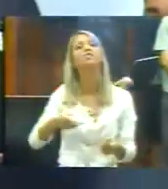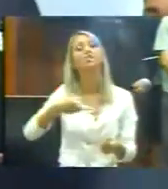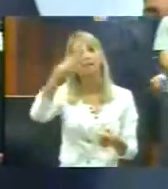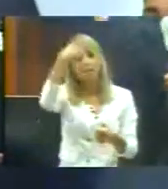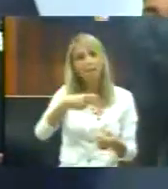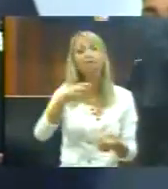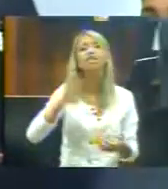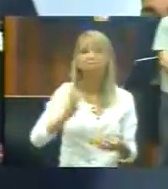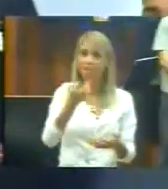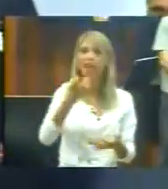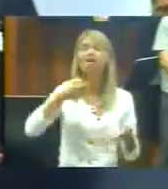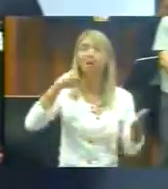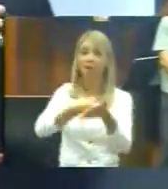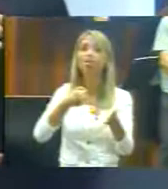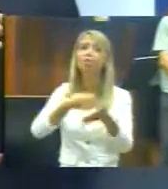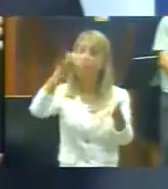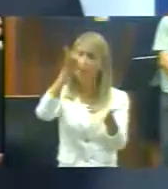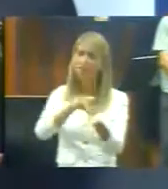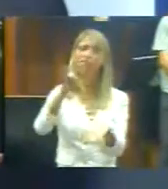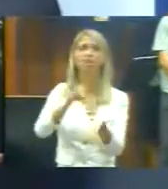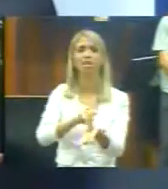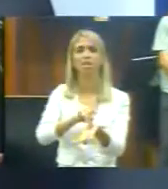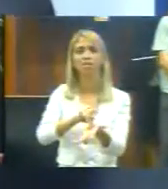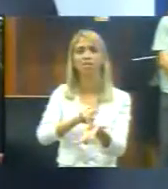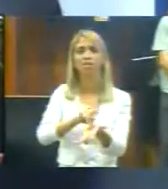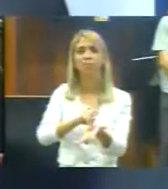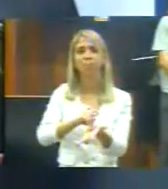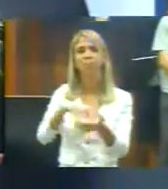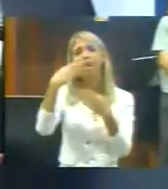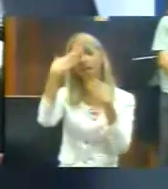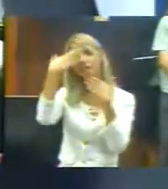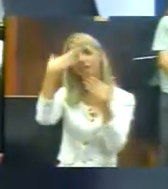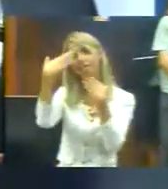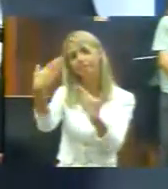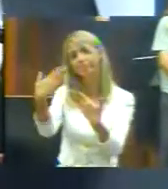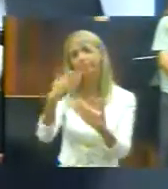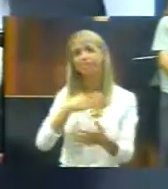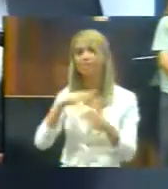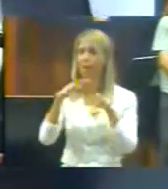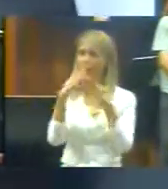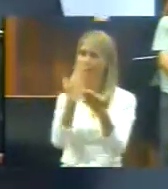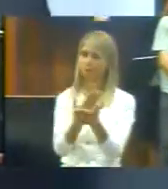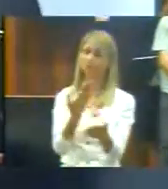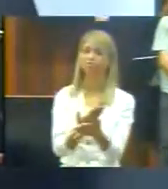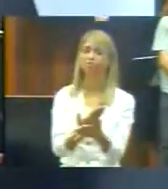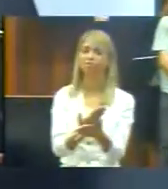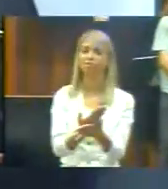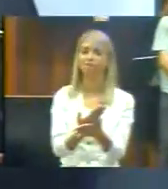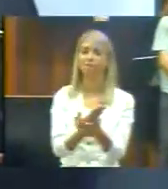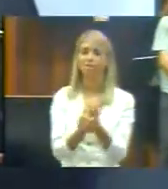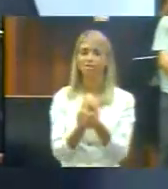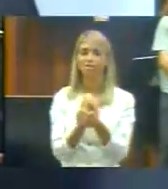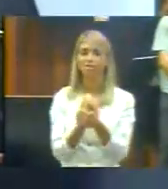mesmo. Gostaria de agradecer a minha escola, que a